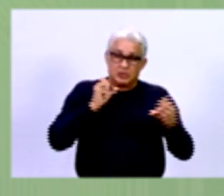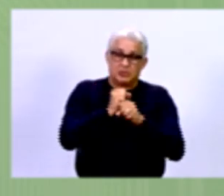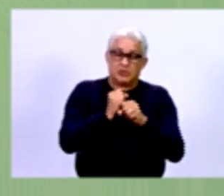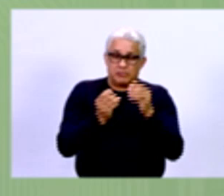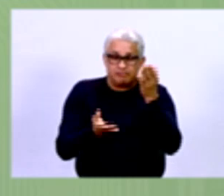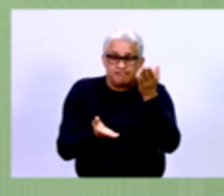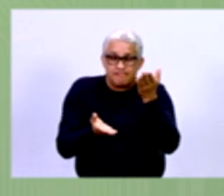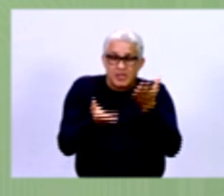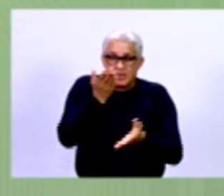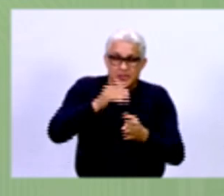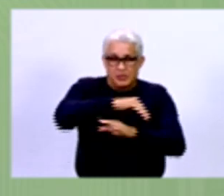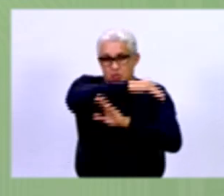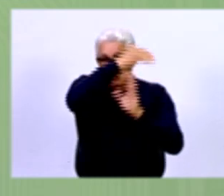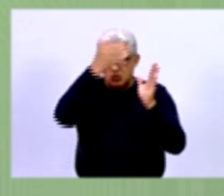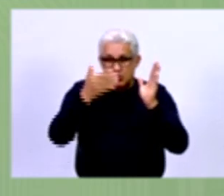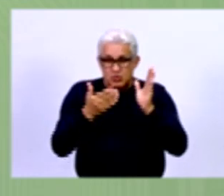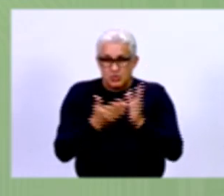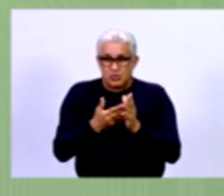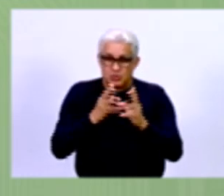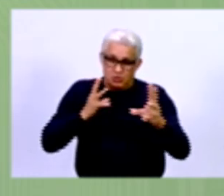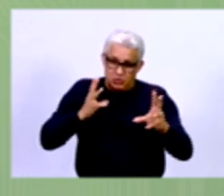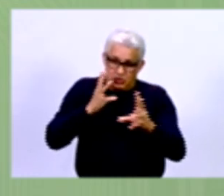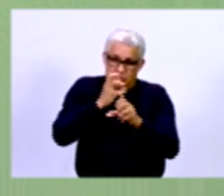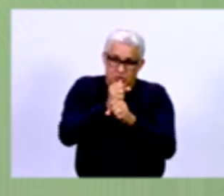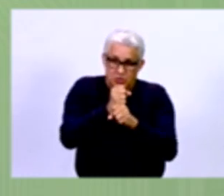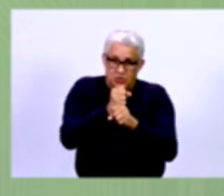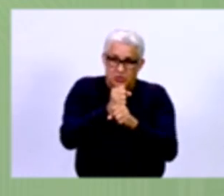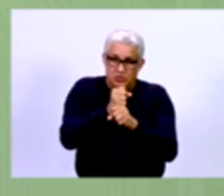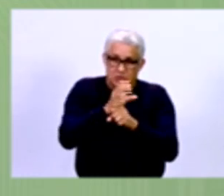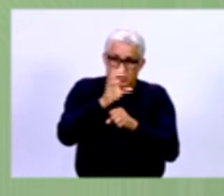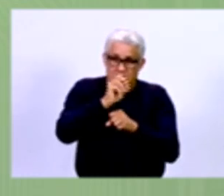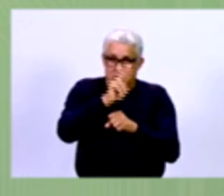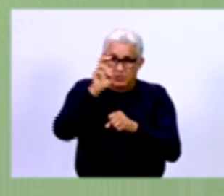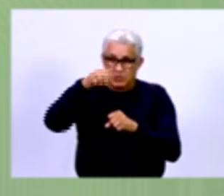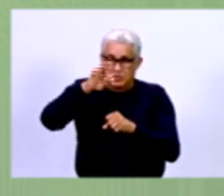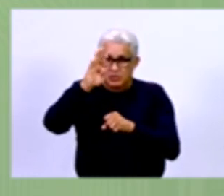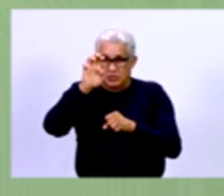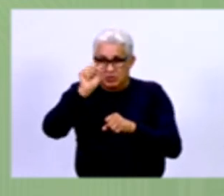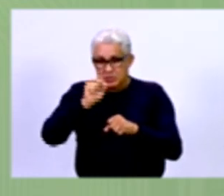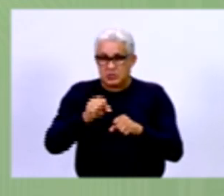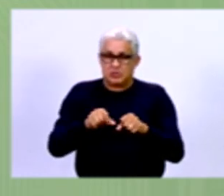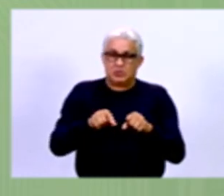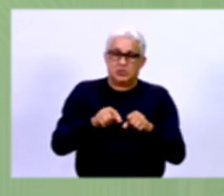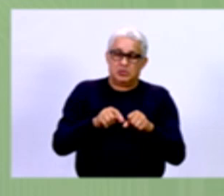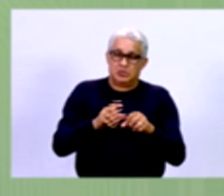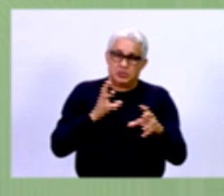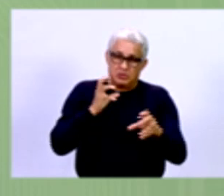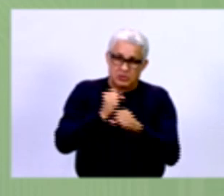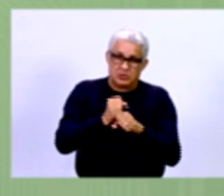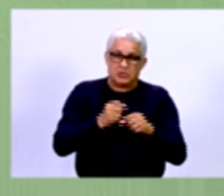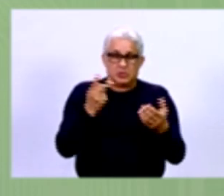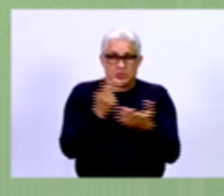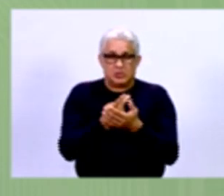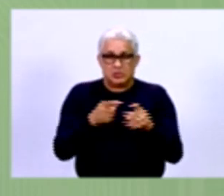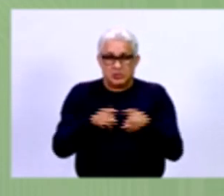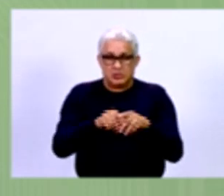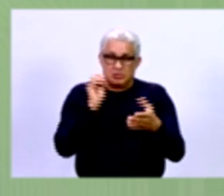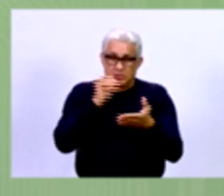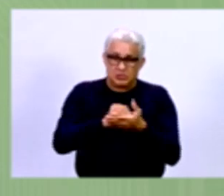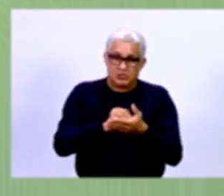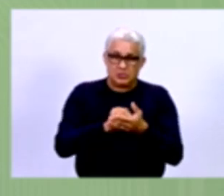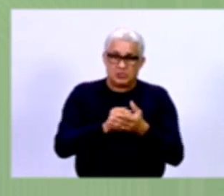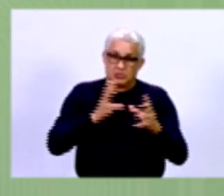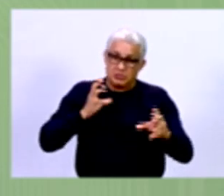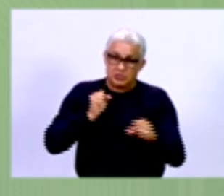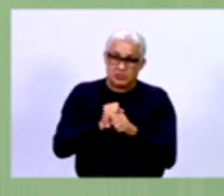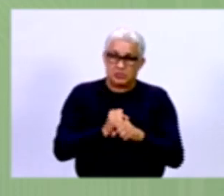resultado total, que é a soma das transações correntes, do mercado de capitais e esses erros e omissões. O resultado pode ser